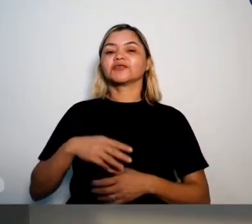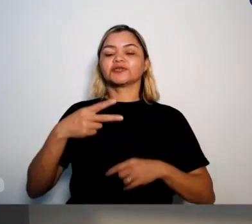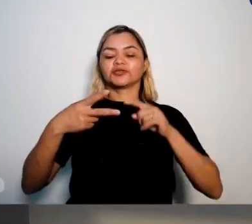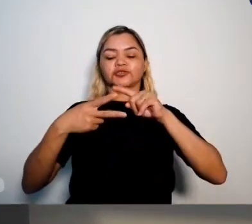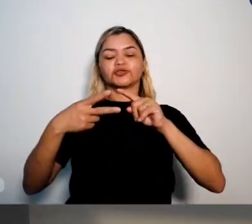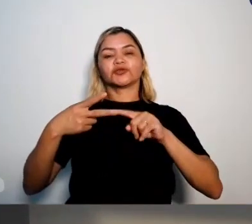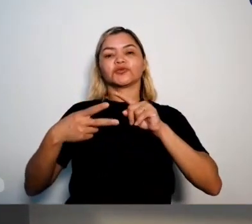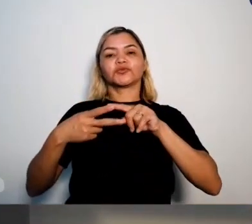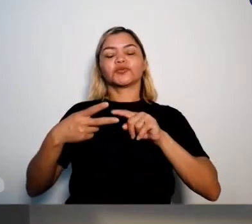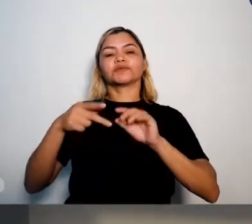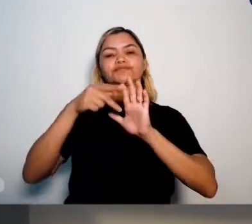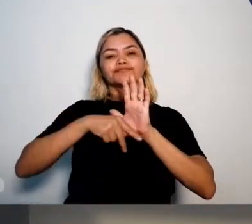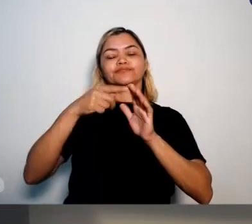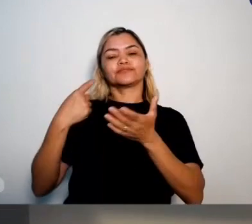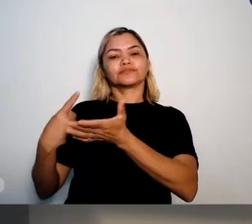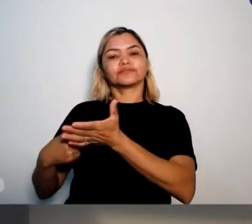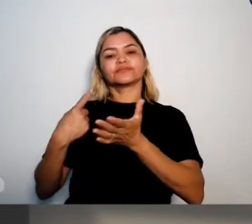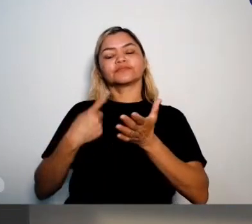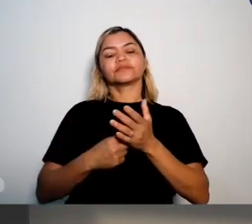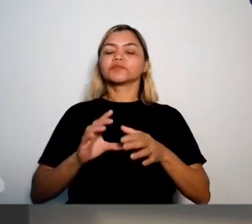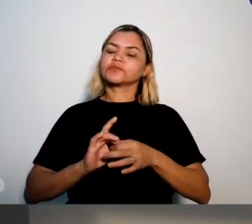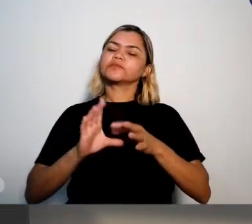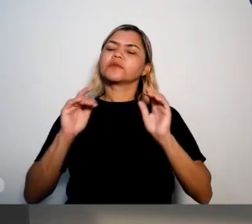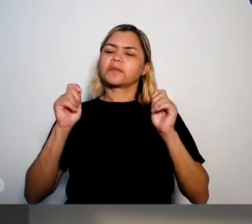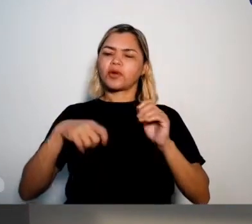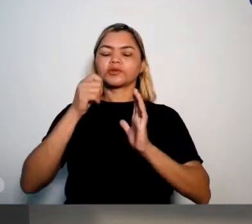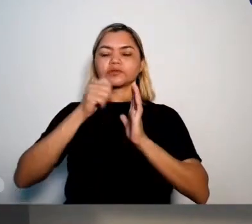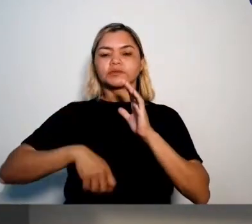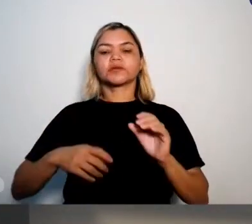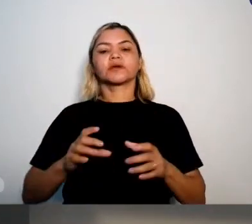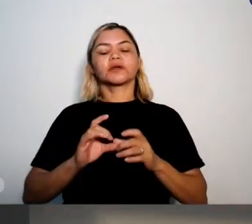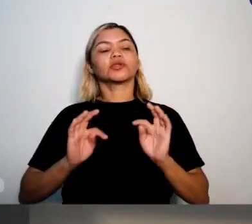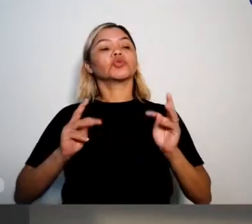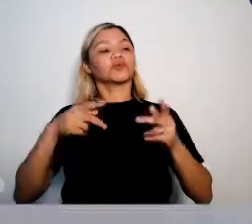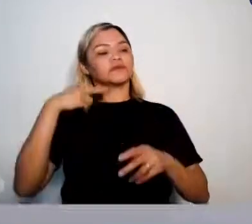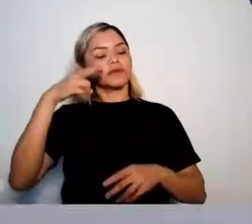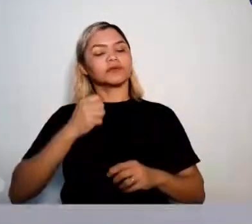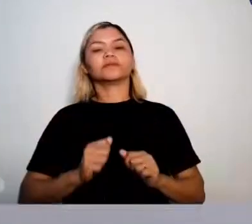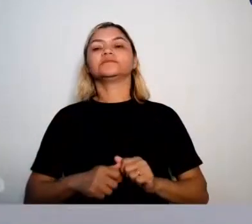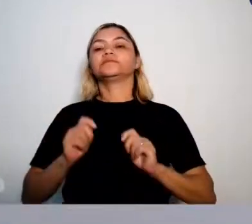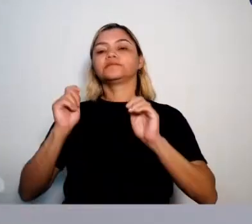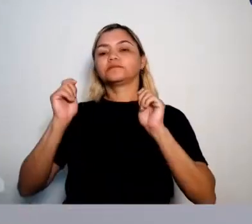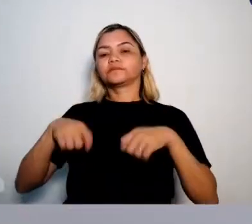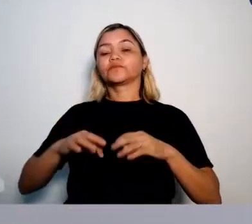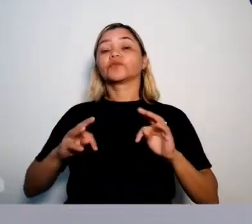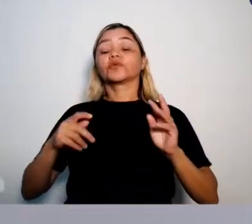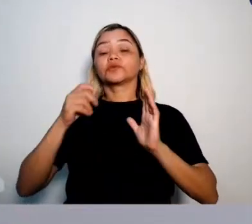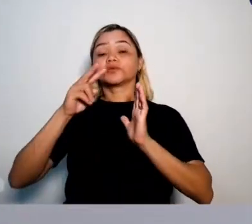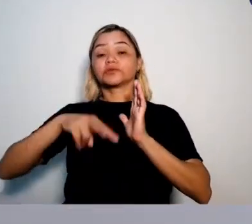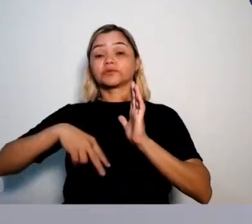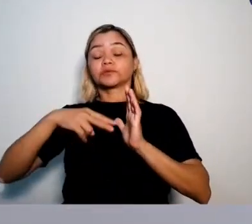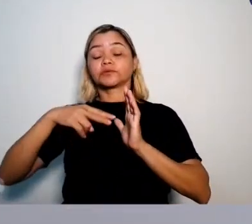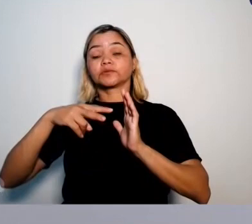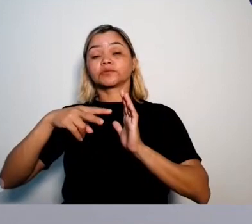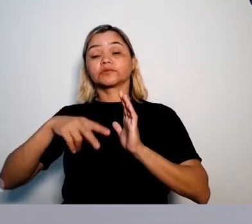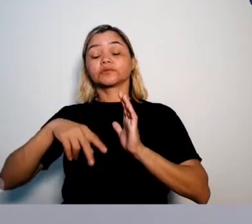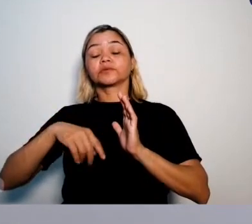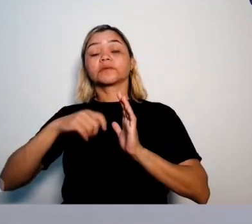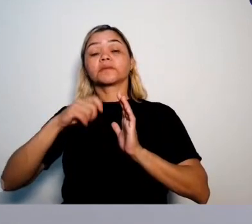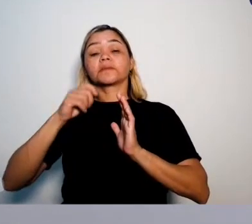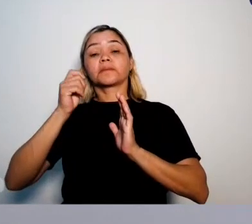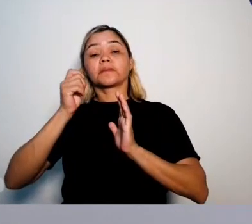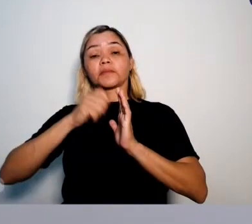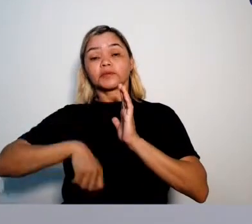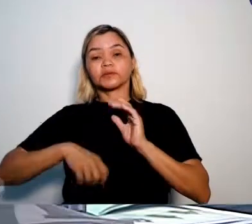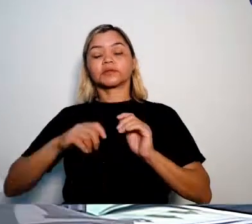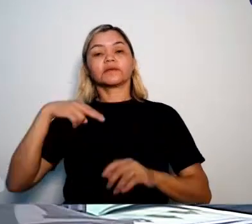o acordo. Está à disposição de Vossa Excelência e os demais vereadores. A matéria está à disposição de todos os senhores vereadores. Moção